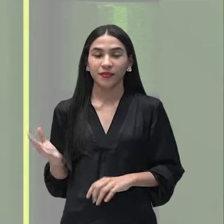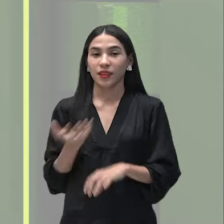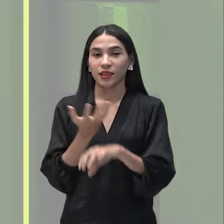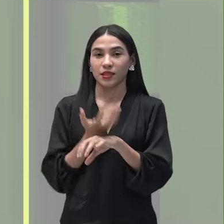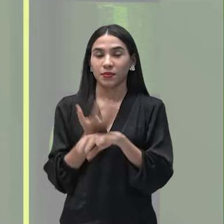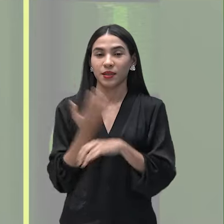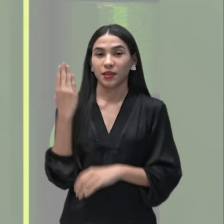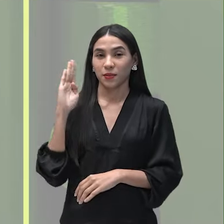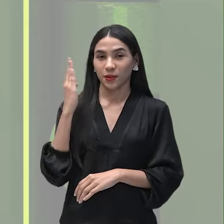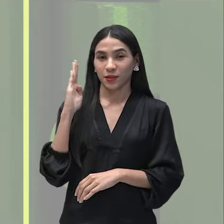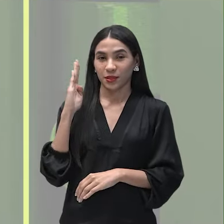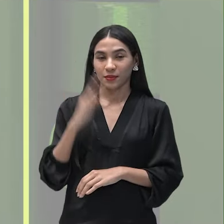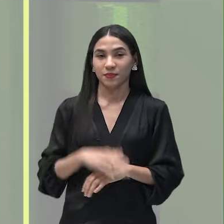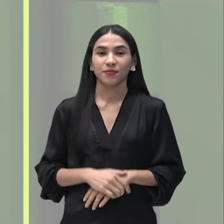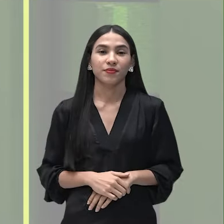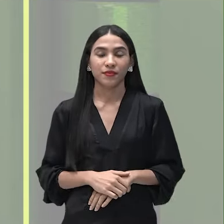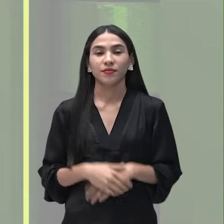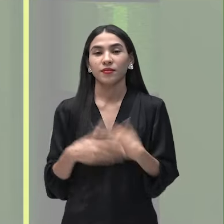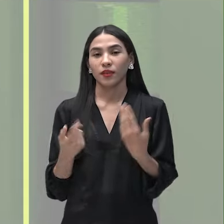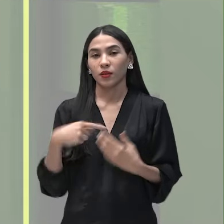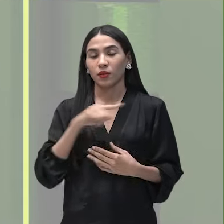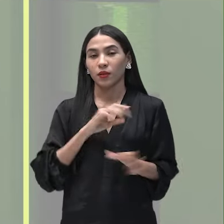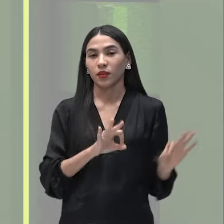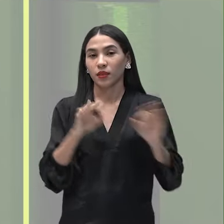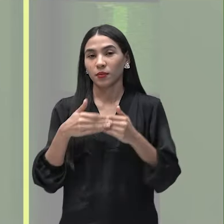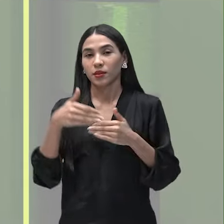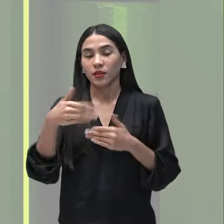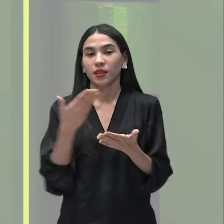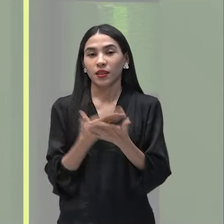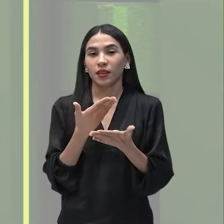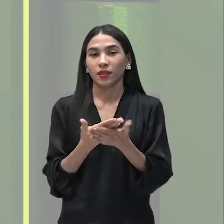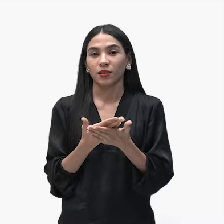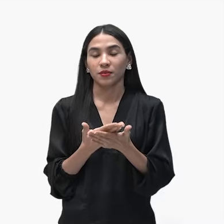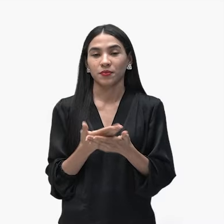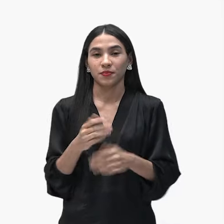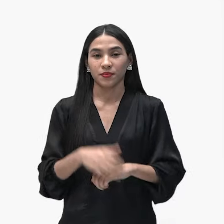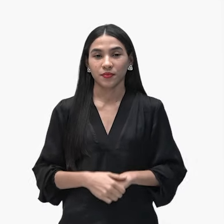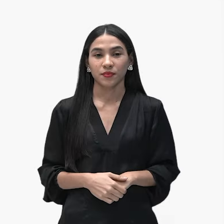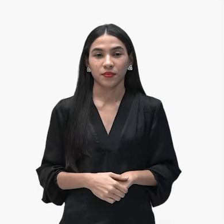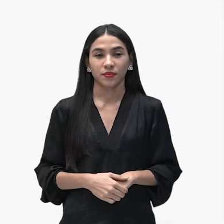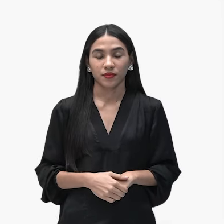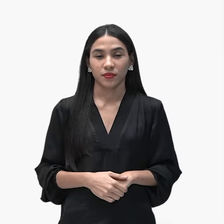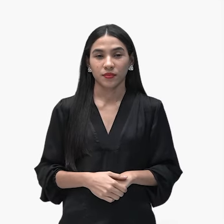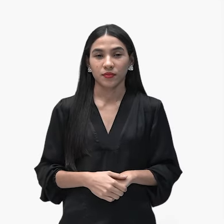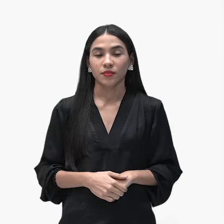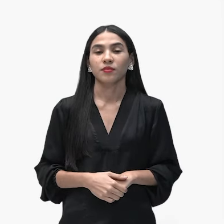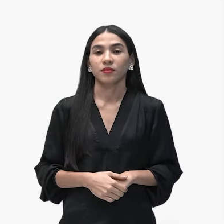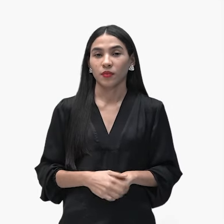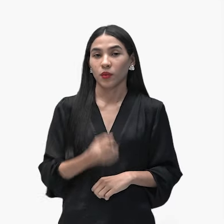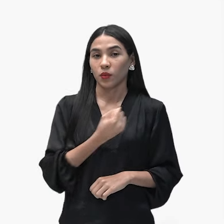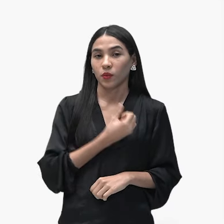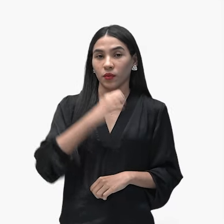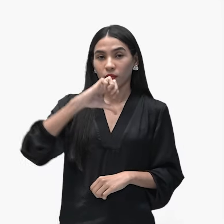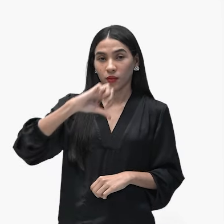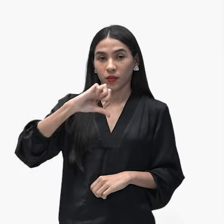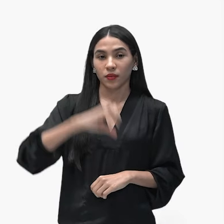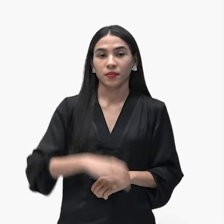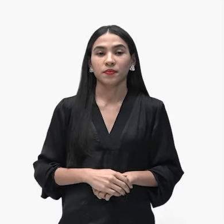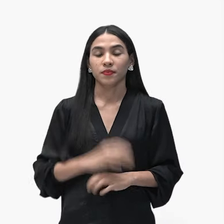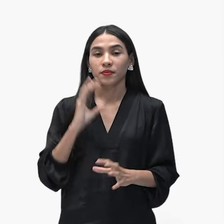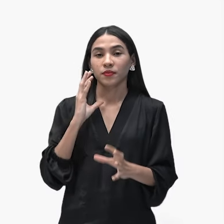professora de Biologia. Vamos observar aí qual é a nossa aula de hoje. Temos a nossa aula de número